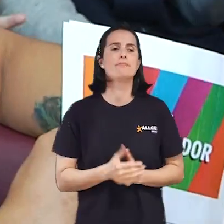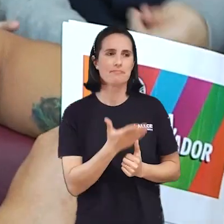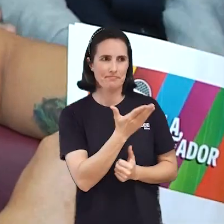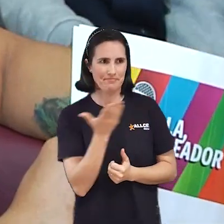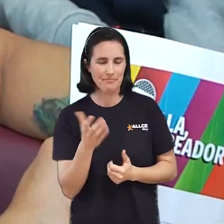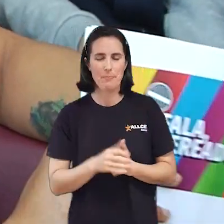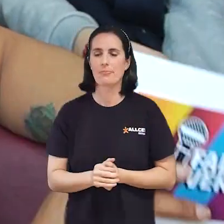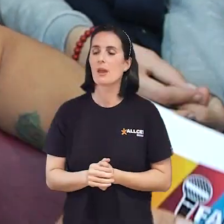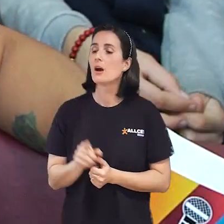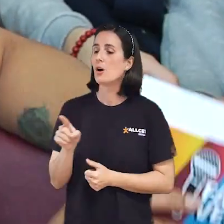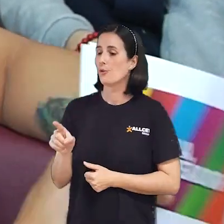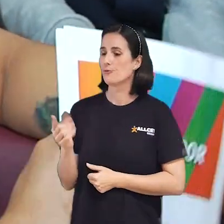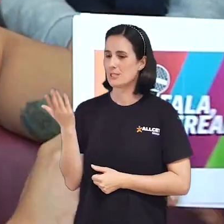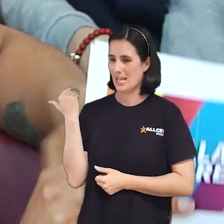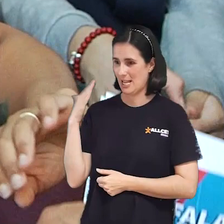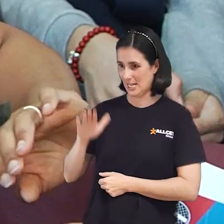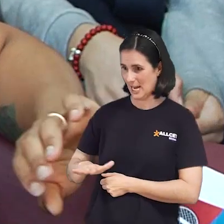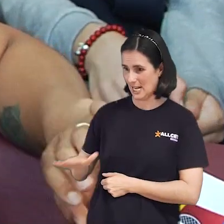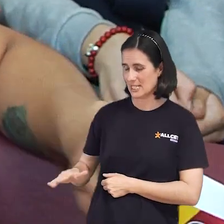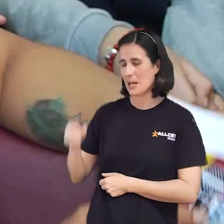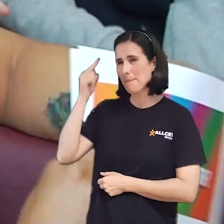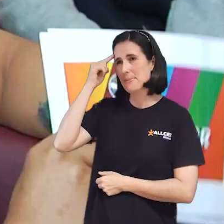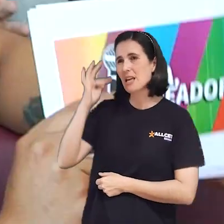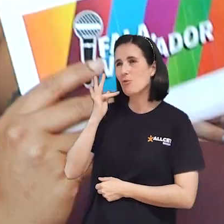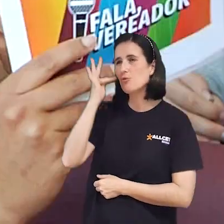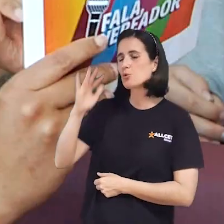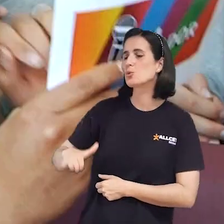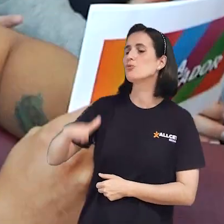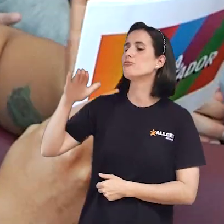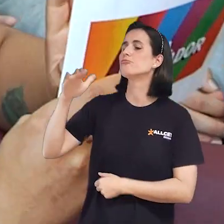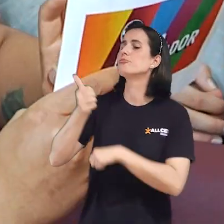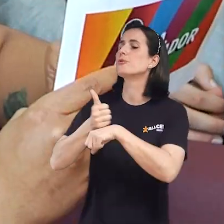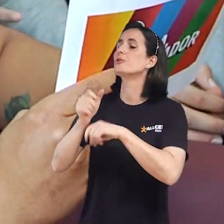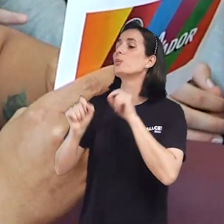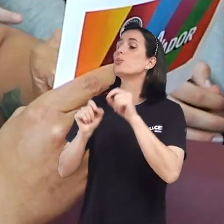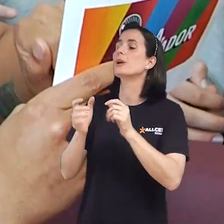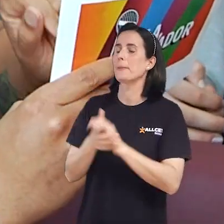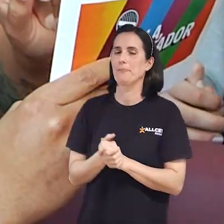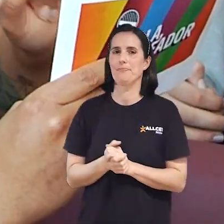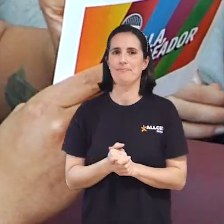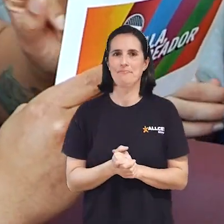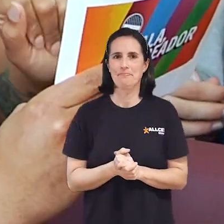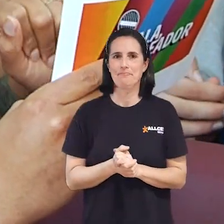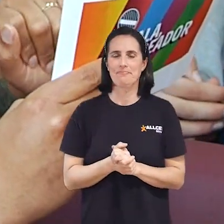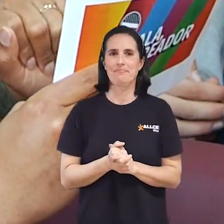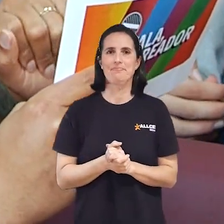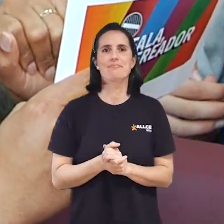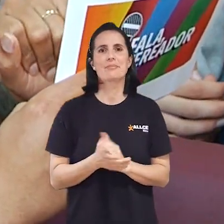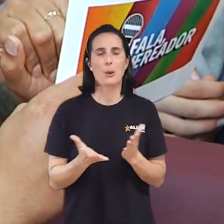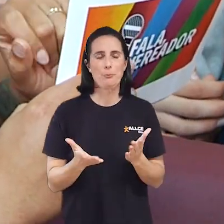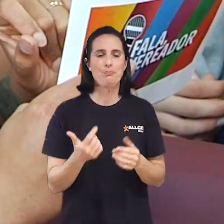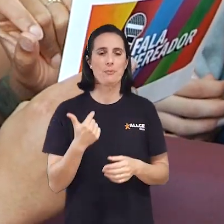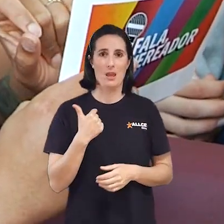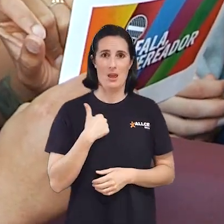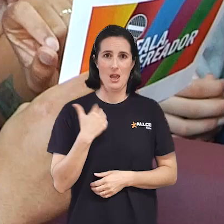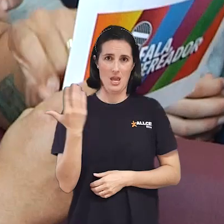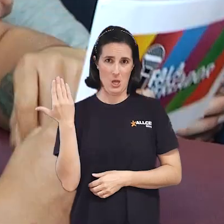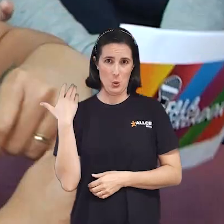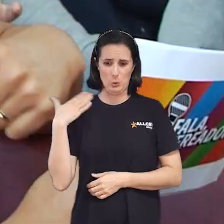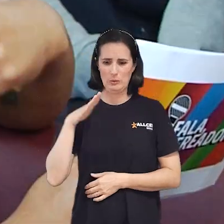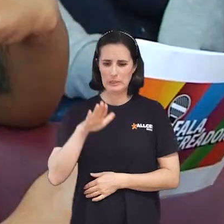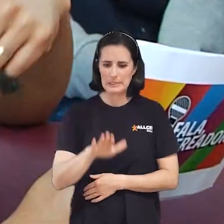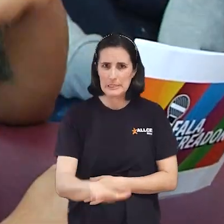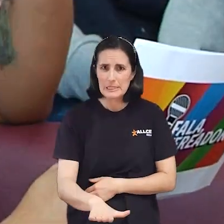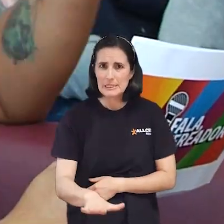lado essa história de namoro, da mãe, e agora avançando com o Cauã, que tem uma pergunta do que